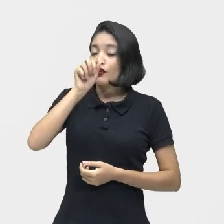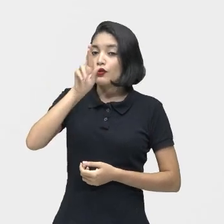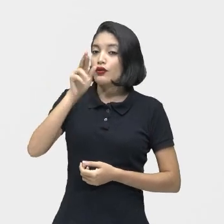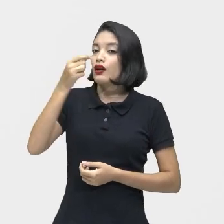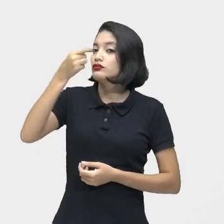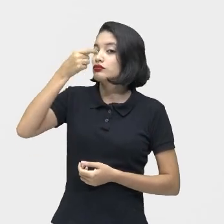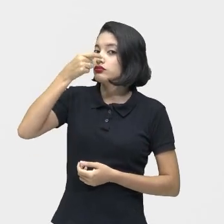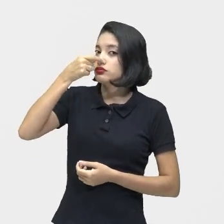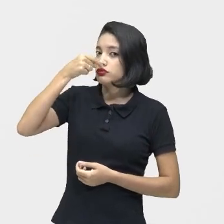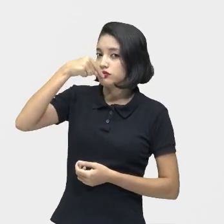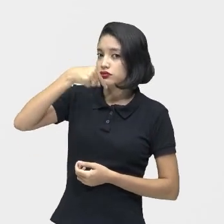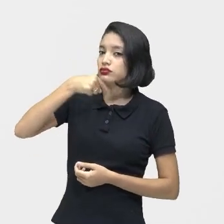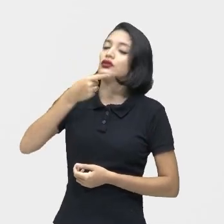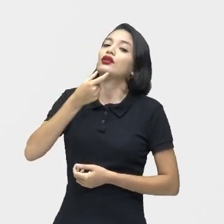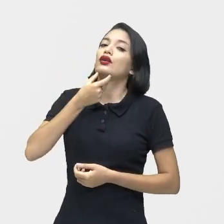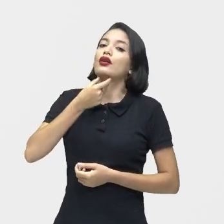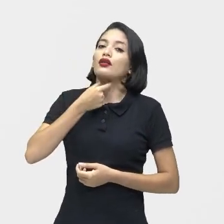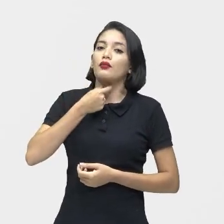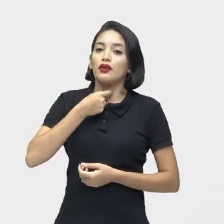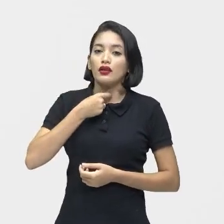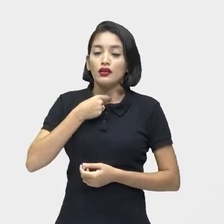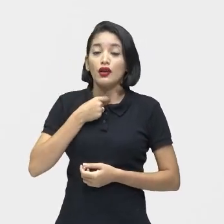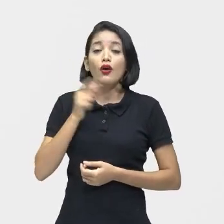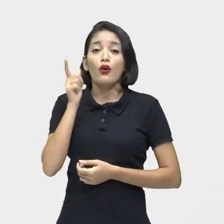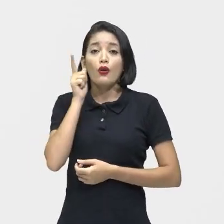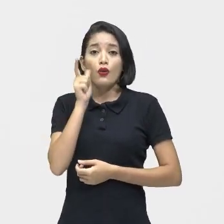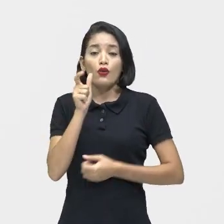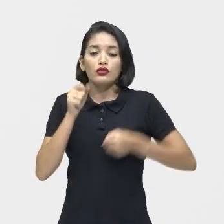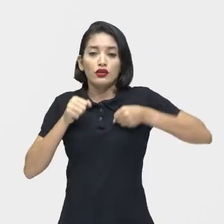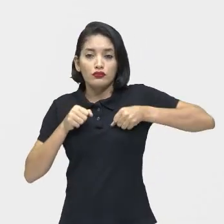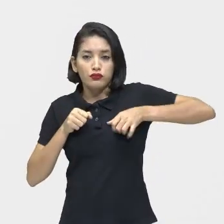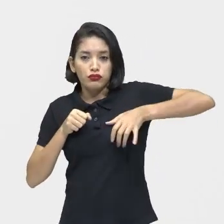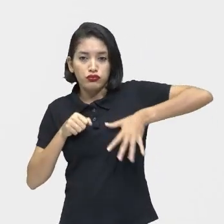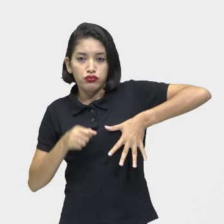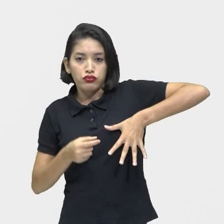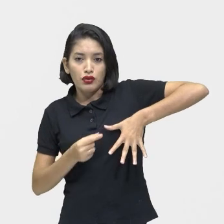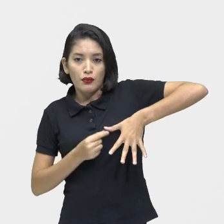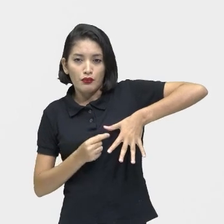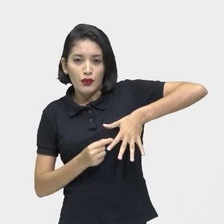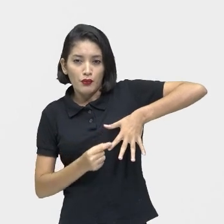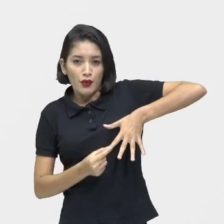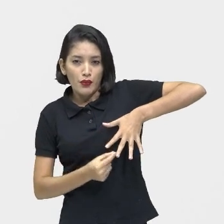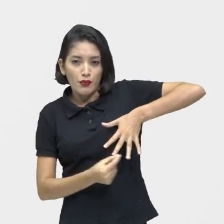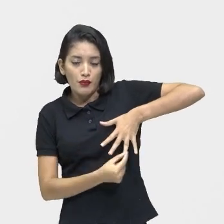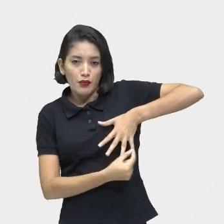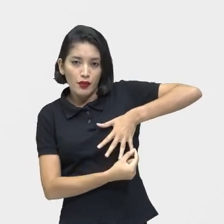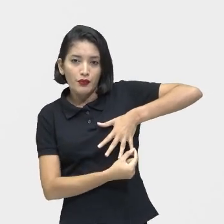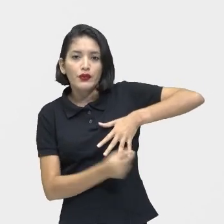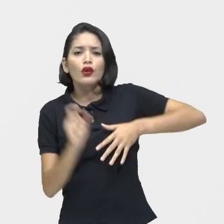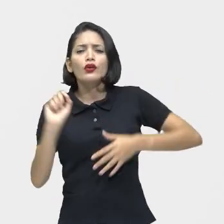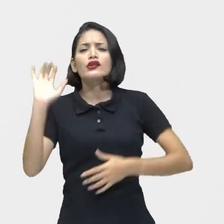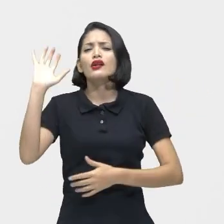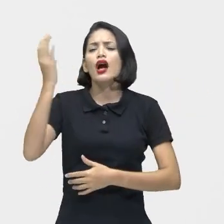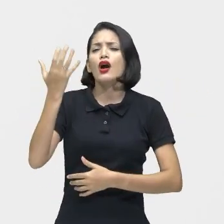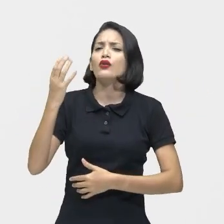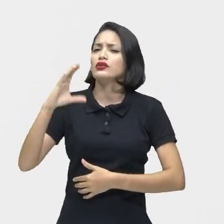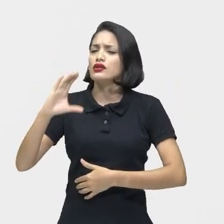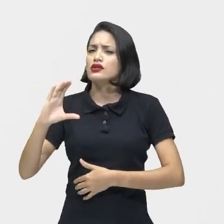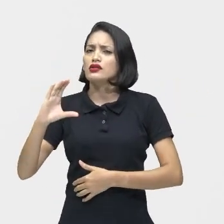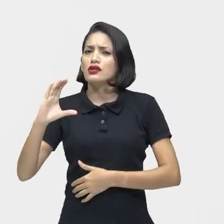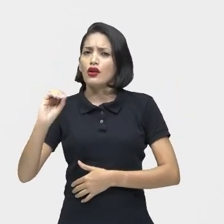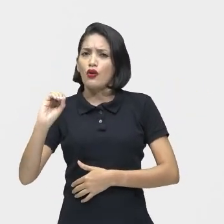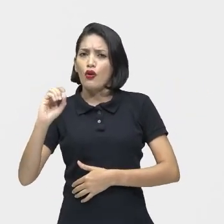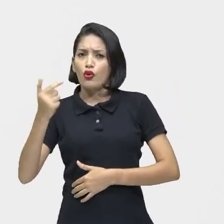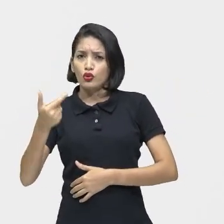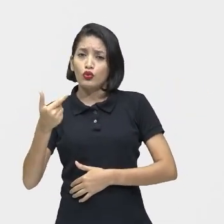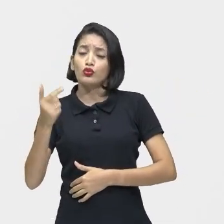pelas narinas, percorre um caminho até chegar nos alvéolos pulmonares. O que acontece com o gás oxigênio quando